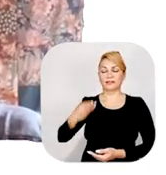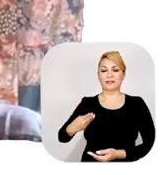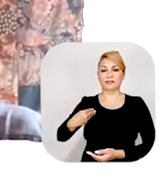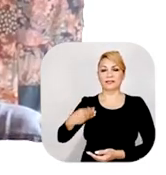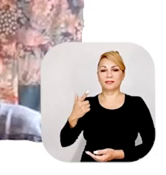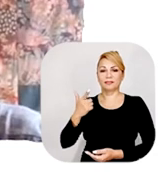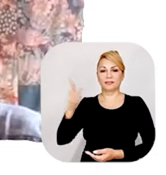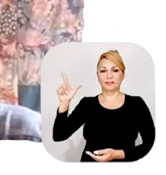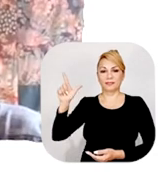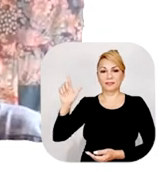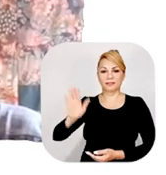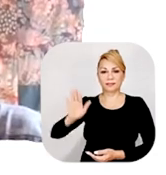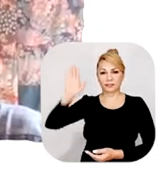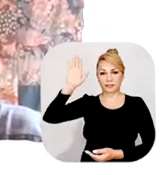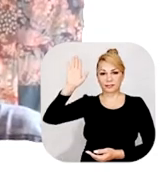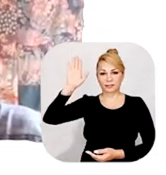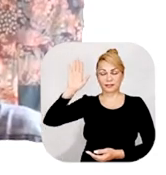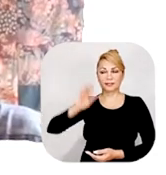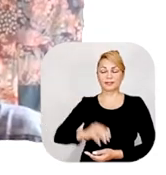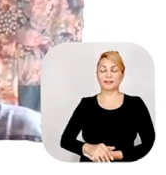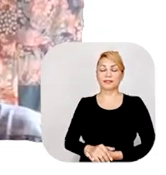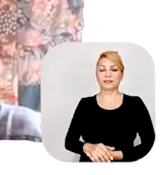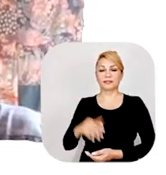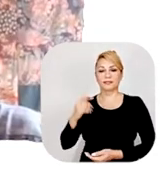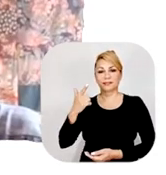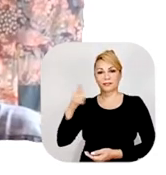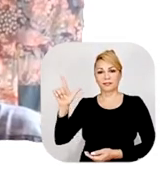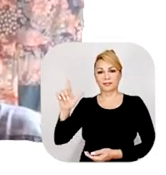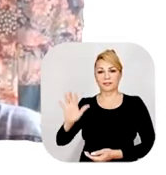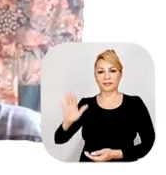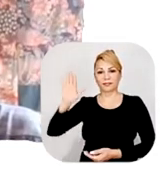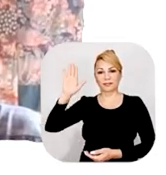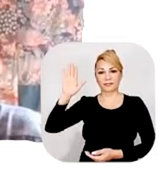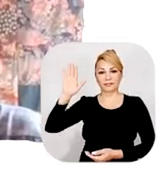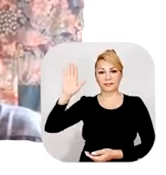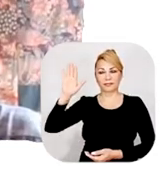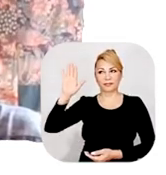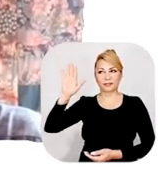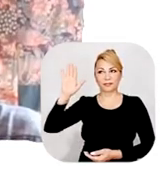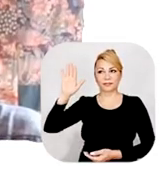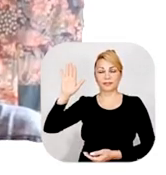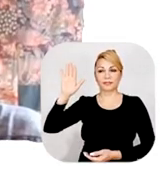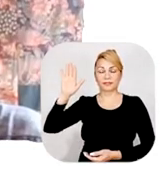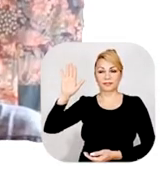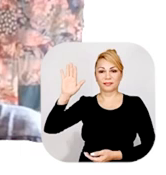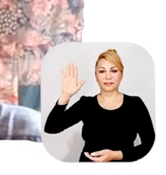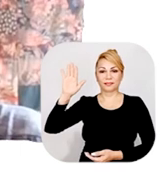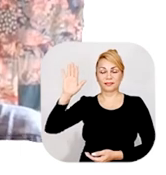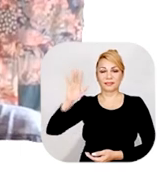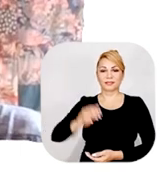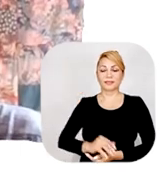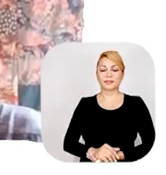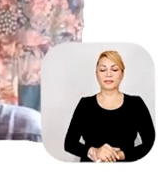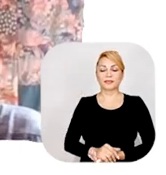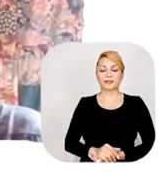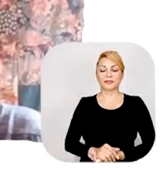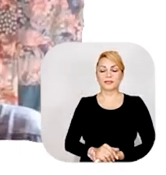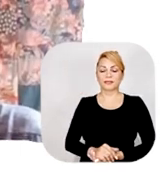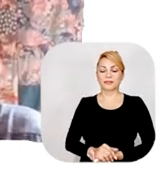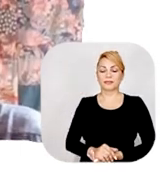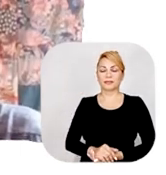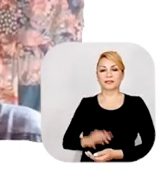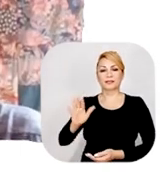Moré. Presente. Ipopopané Moré. Presente.